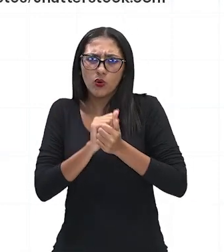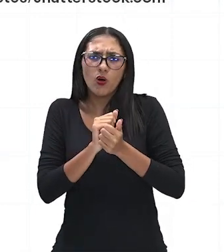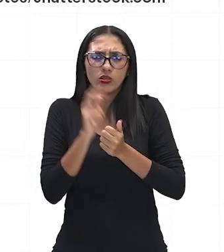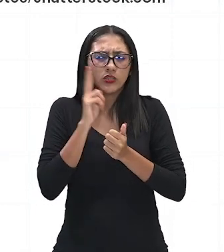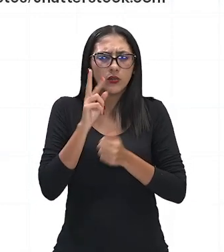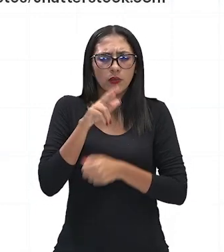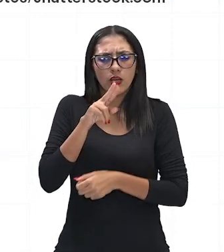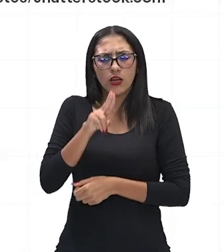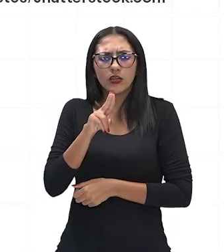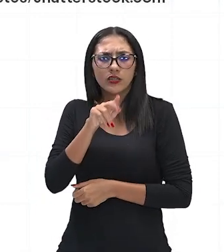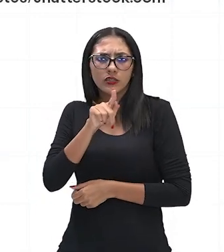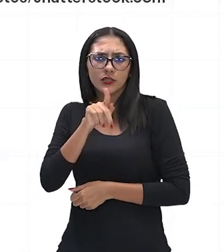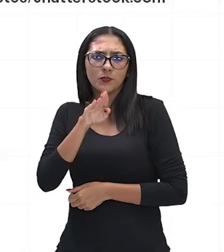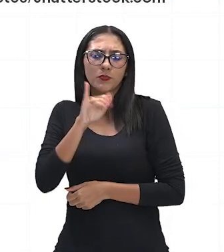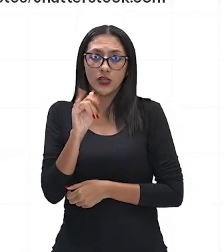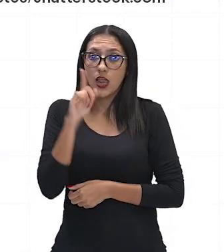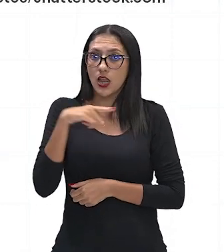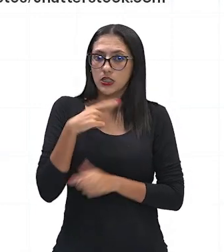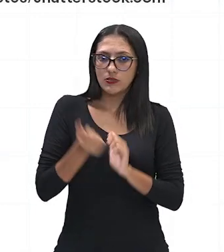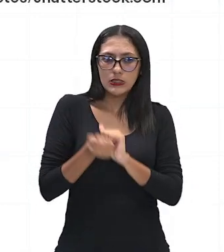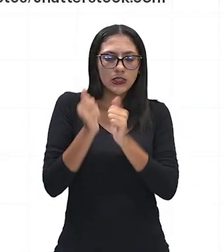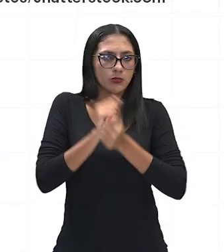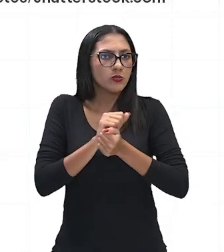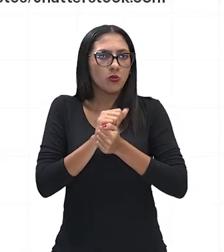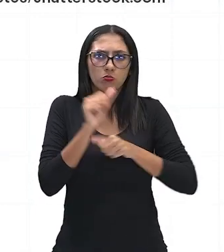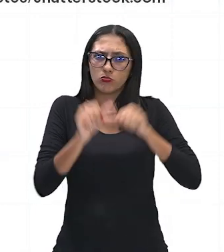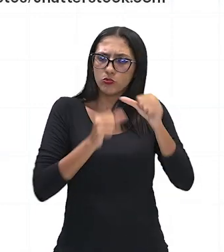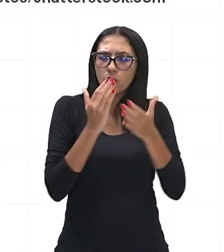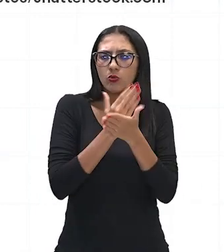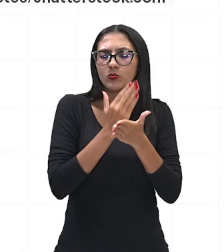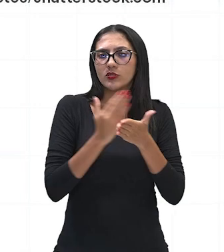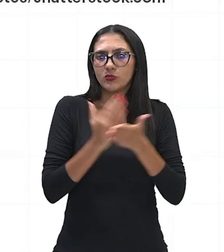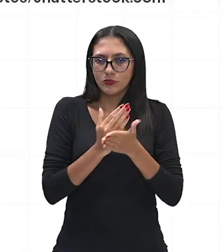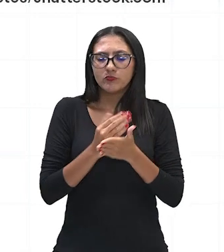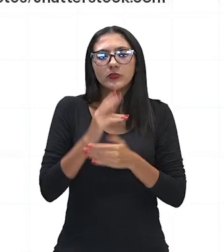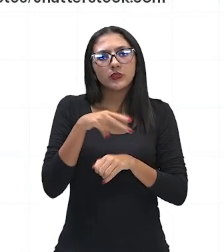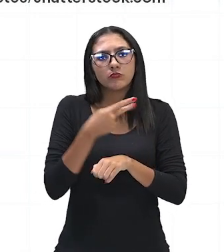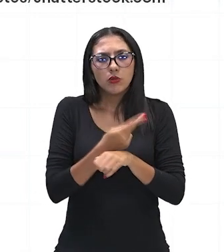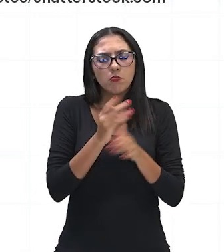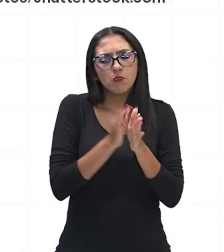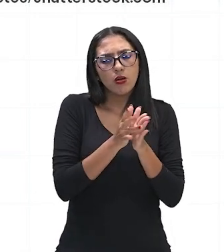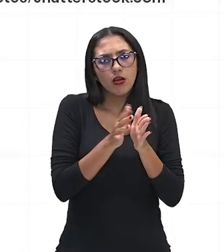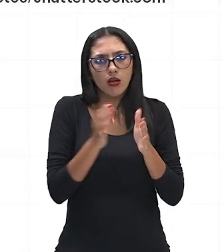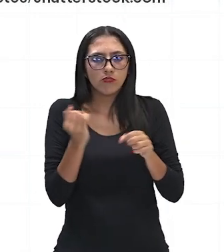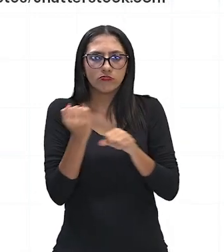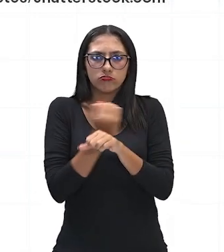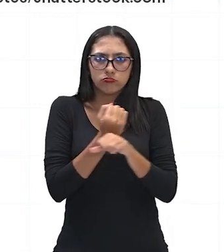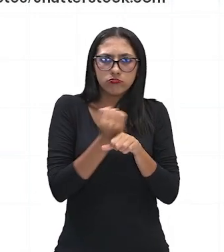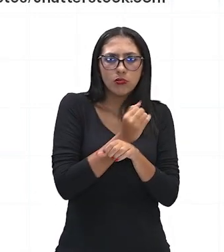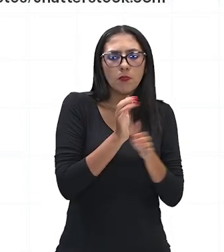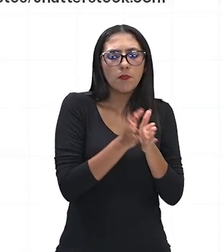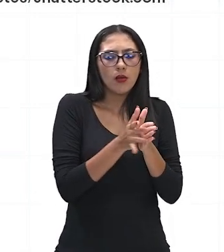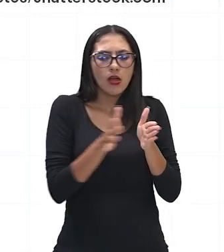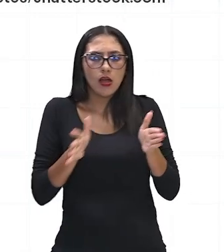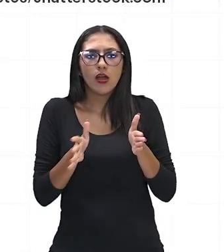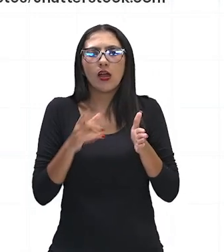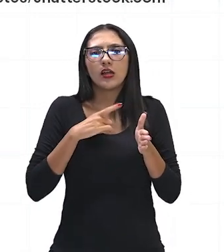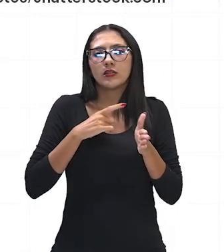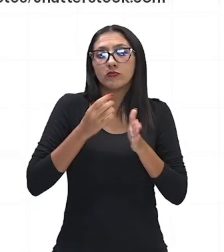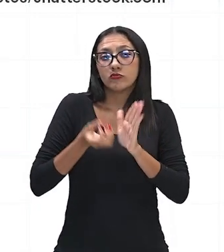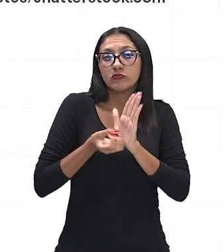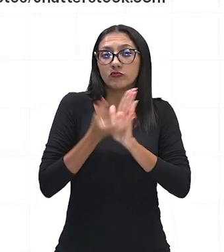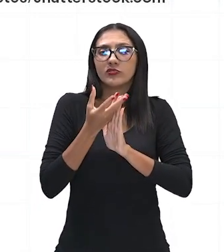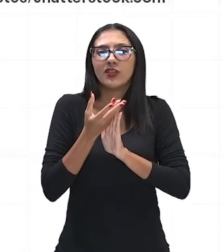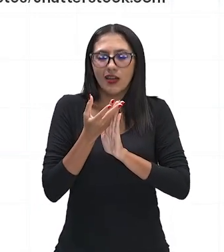no futebol americano. E lá em 1920 foi criada, como vocês vão observar aí, a National